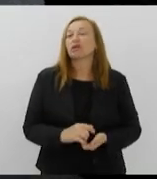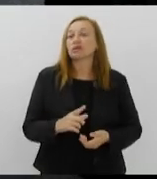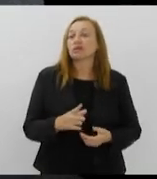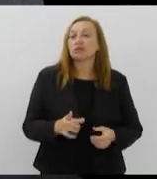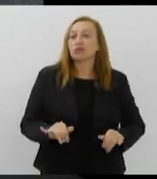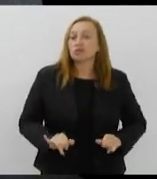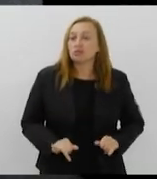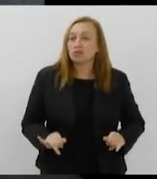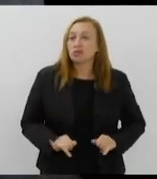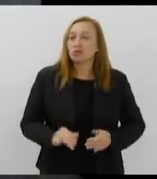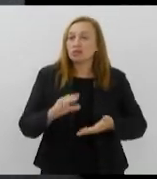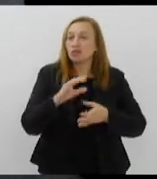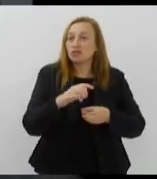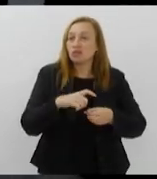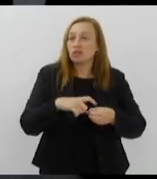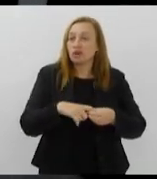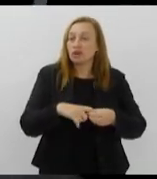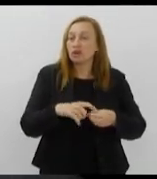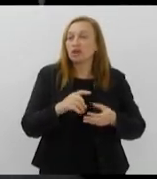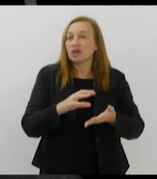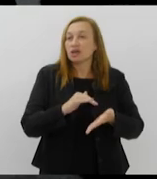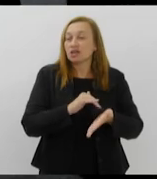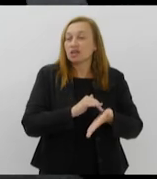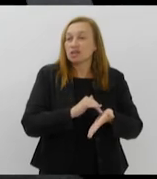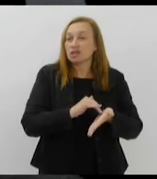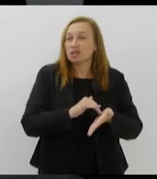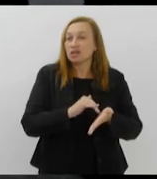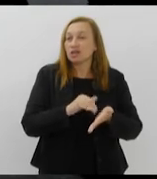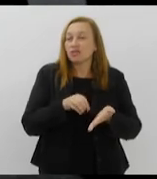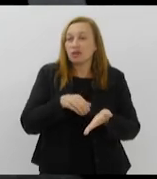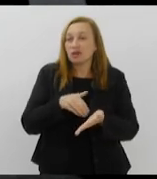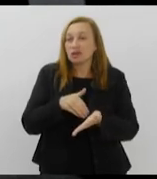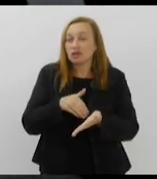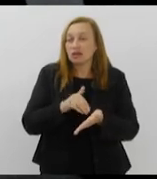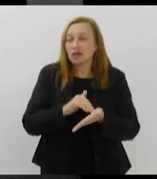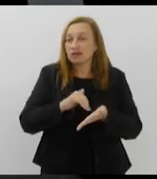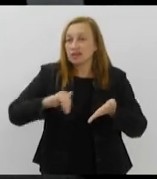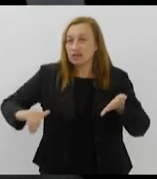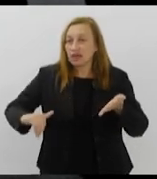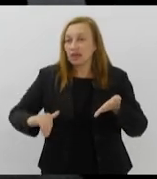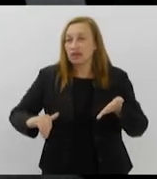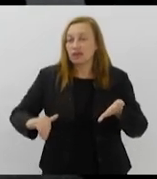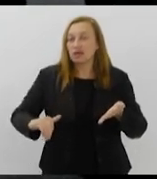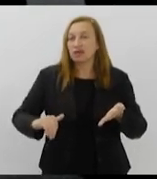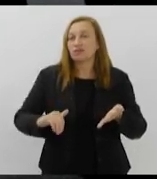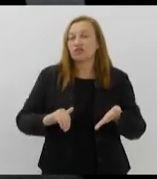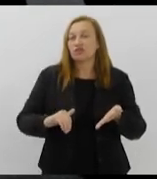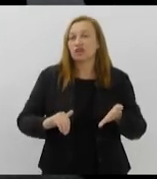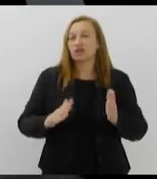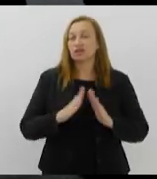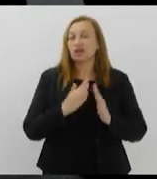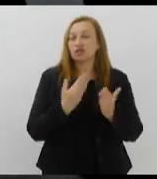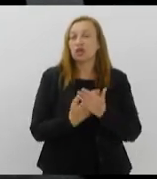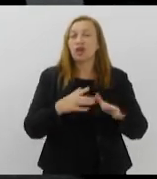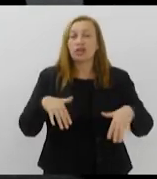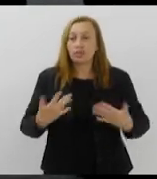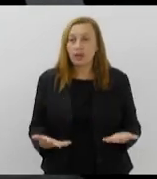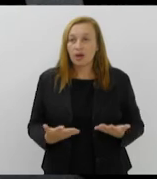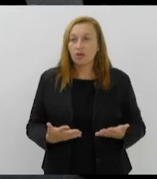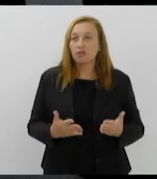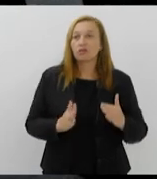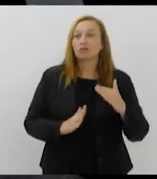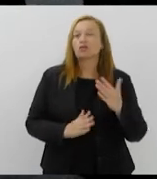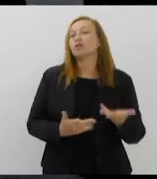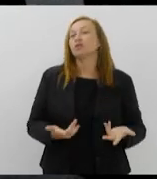ele foi desligado pela direção dessa escola na Baixada Fluminense. Ou seja, estamos vivendo uma situação